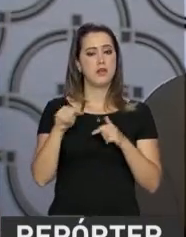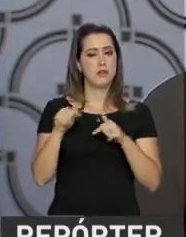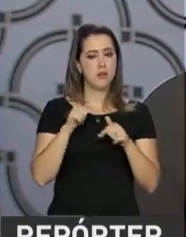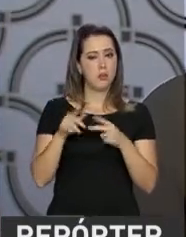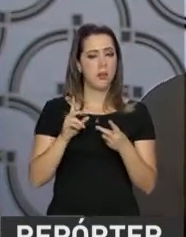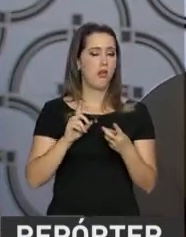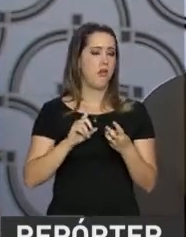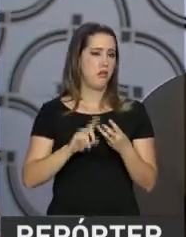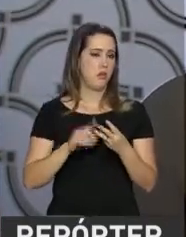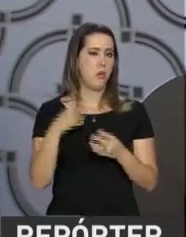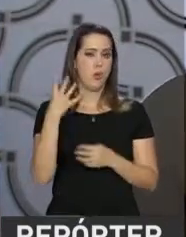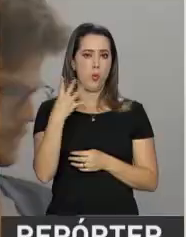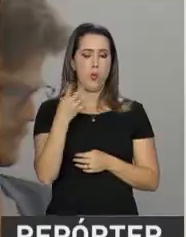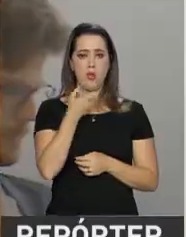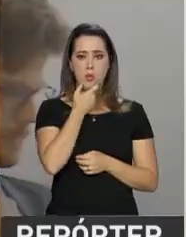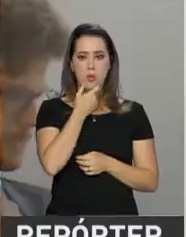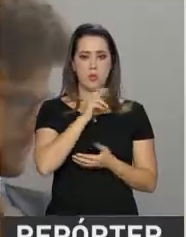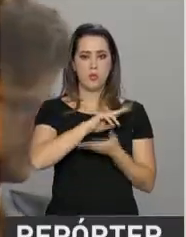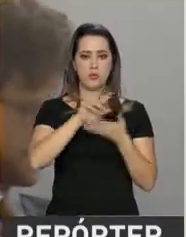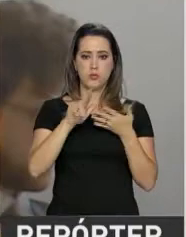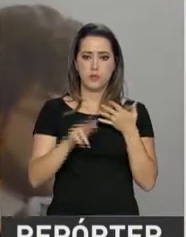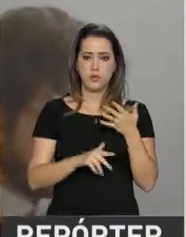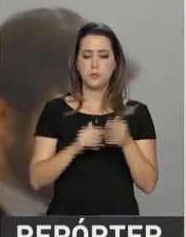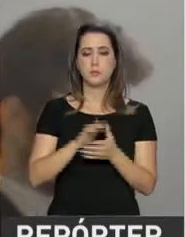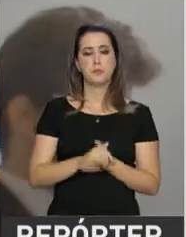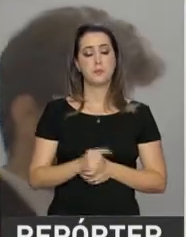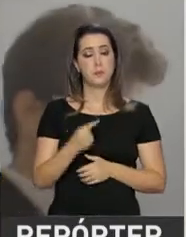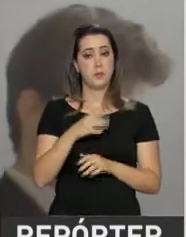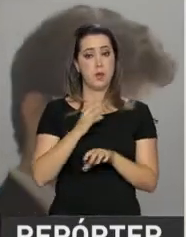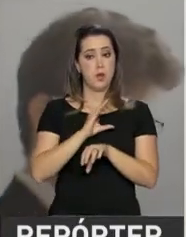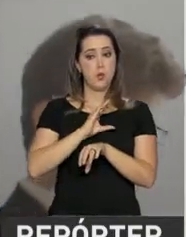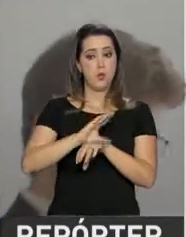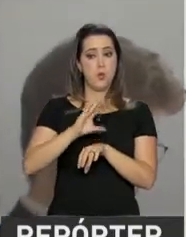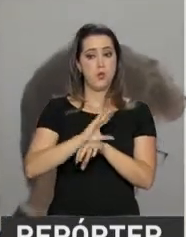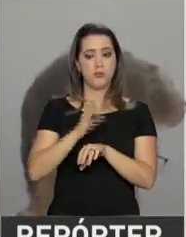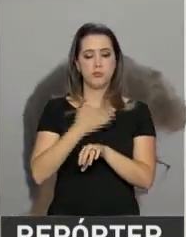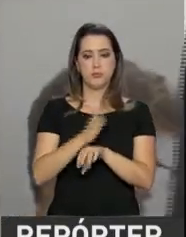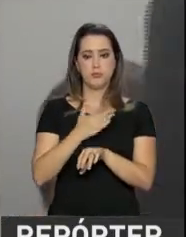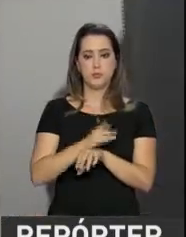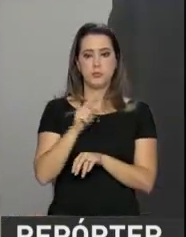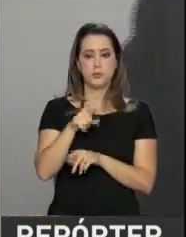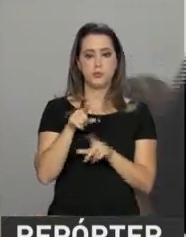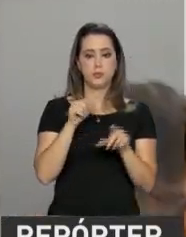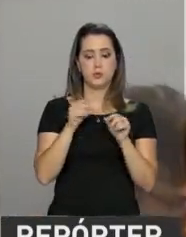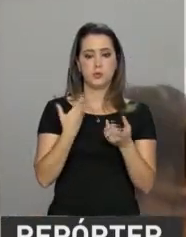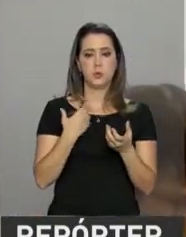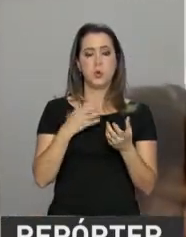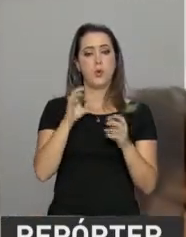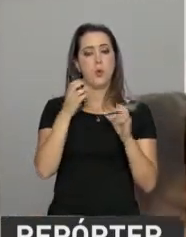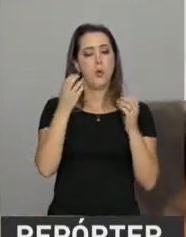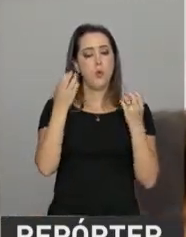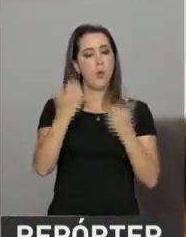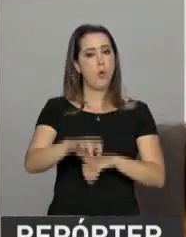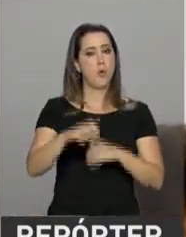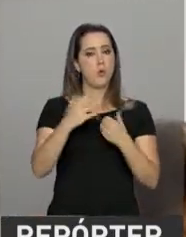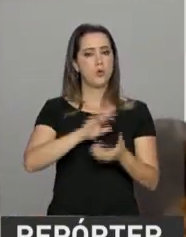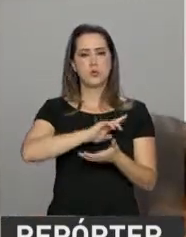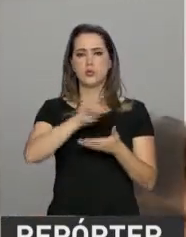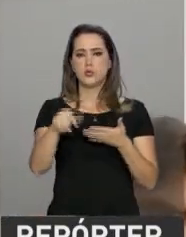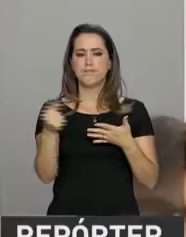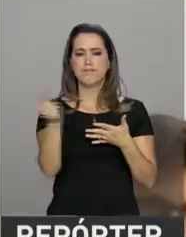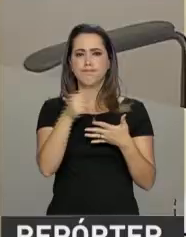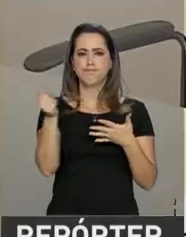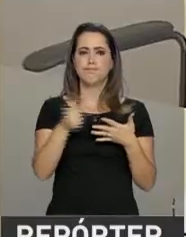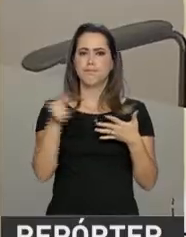também 4 idiomas estrangeiros. A formação e a seleção dos diplomatas, um concurso público com várias etapas